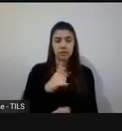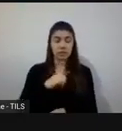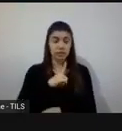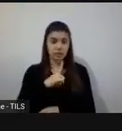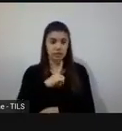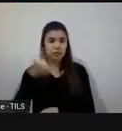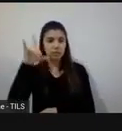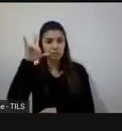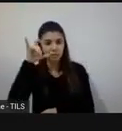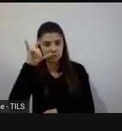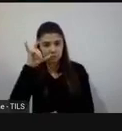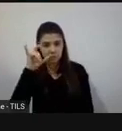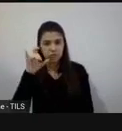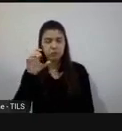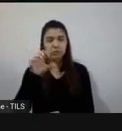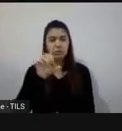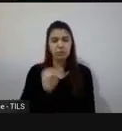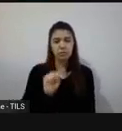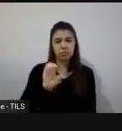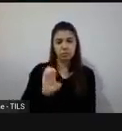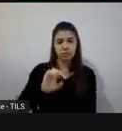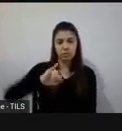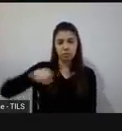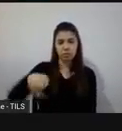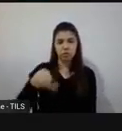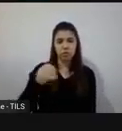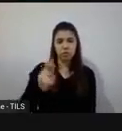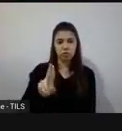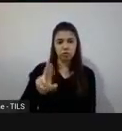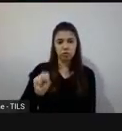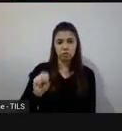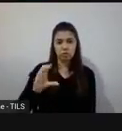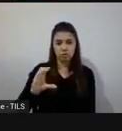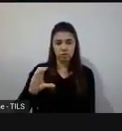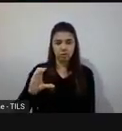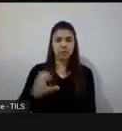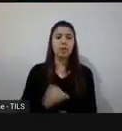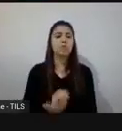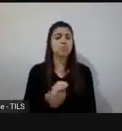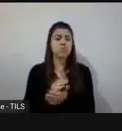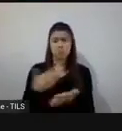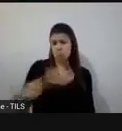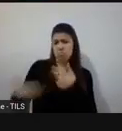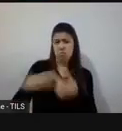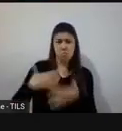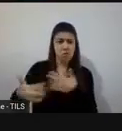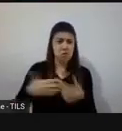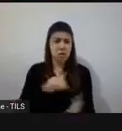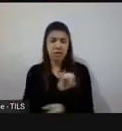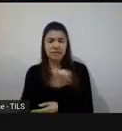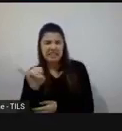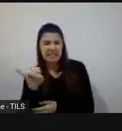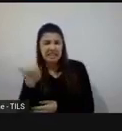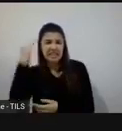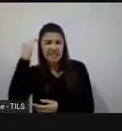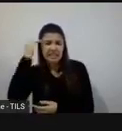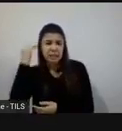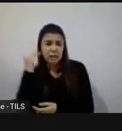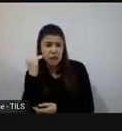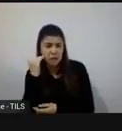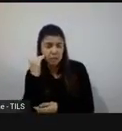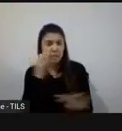de União da Vitória, não importa se alguém de Santa Maria que está assistindo, pode fazer denúncia, nós vamos atender de forma